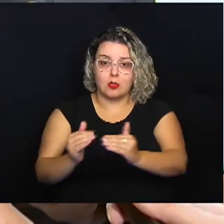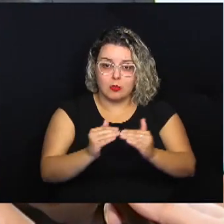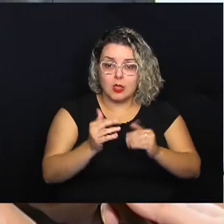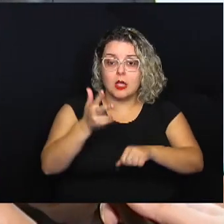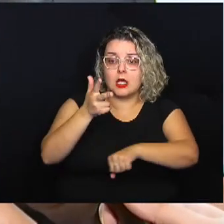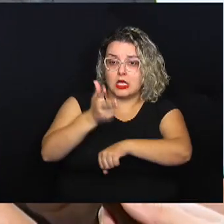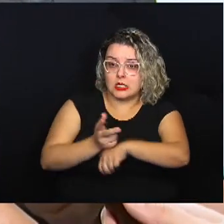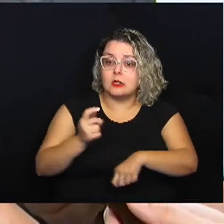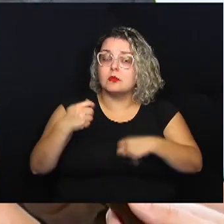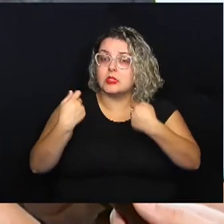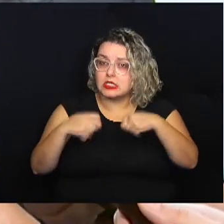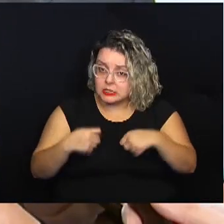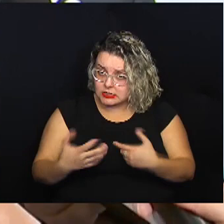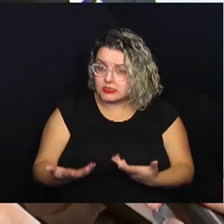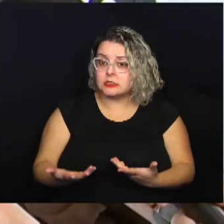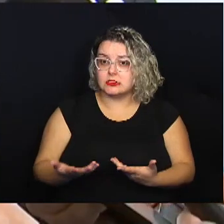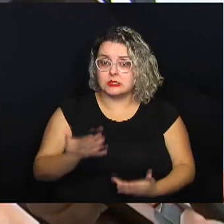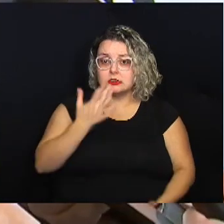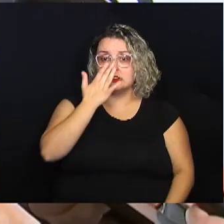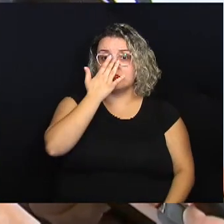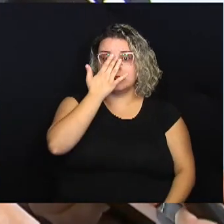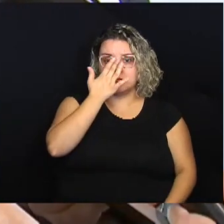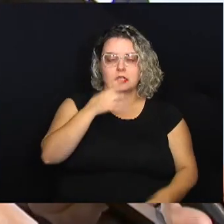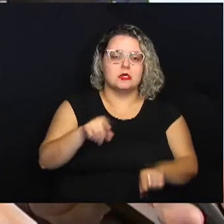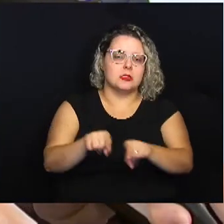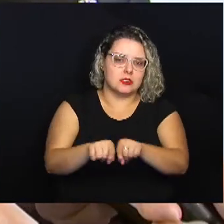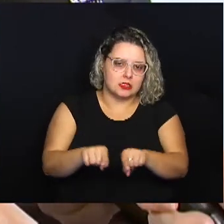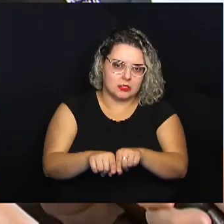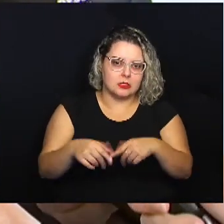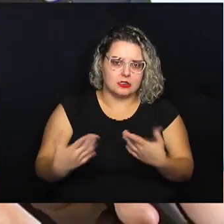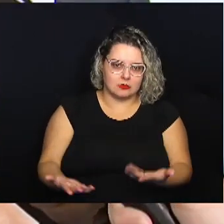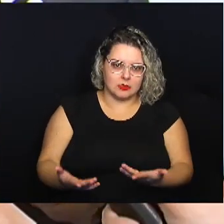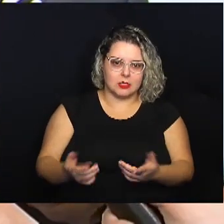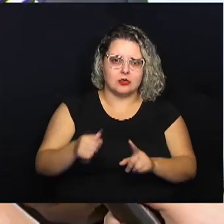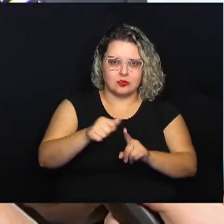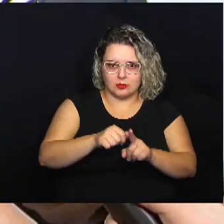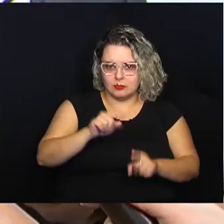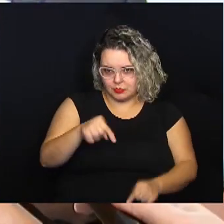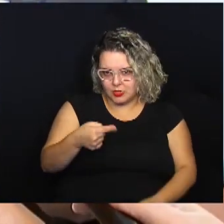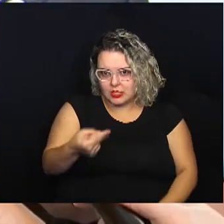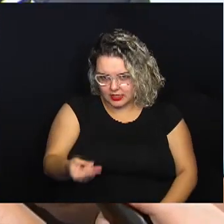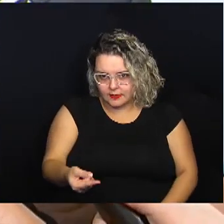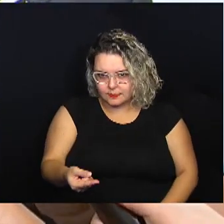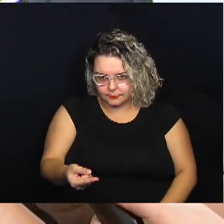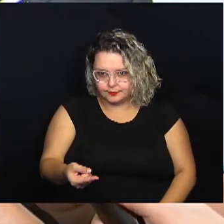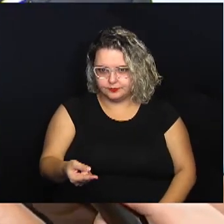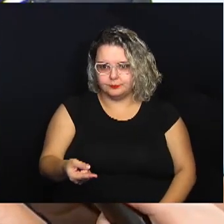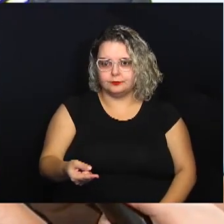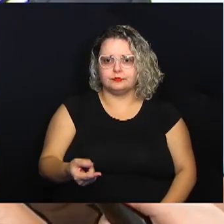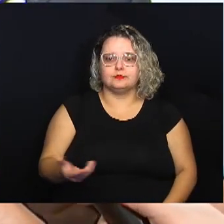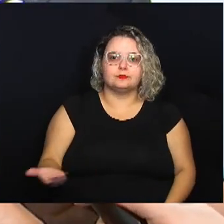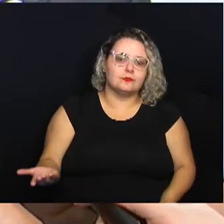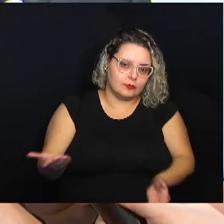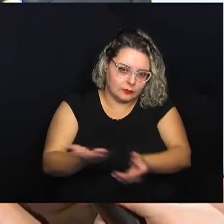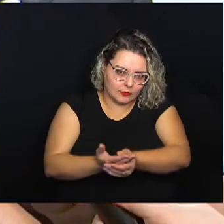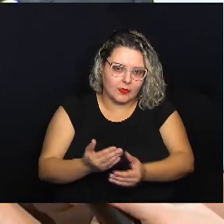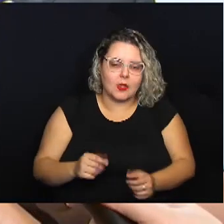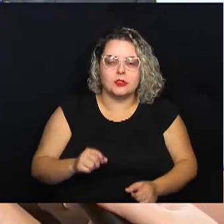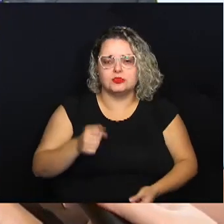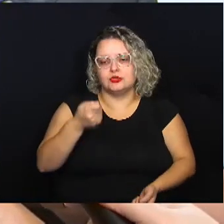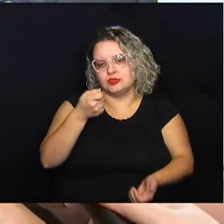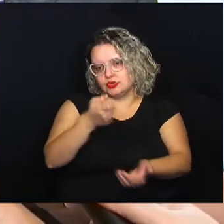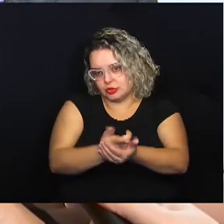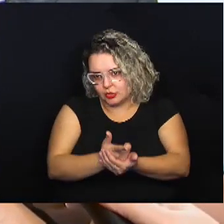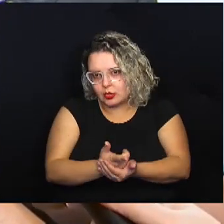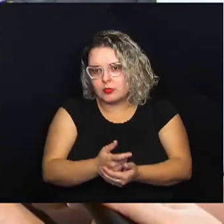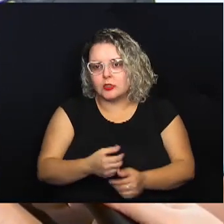escola precisa, necessita, e a partir do mês que vem, isso a gente, como tem processo de compra, a gente acredita que no segundo